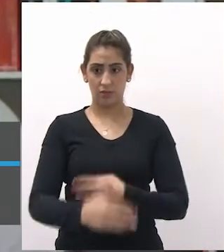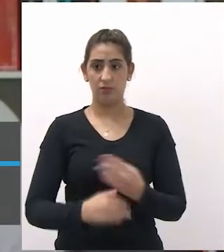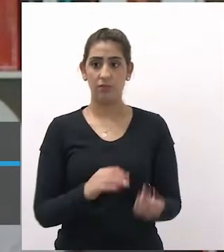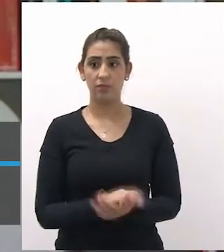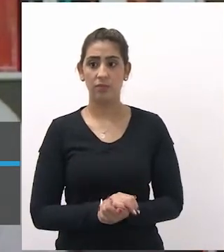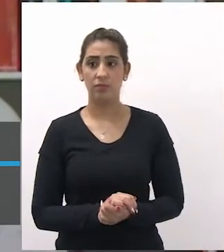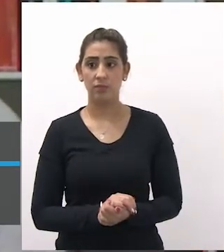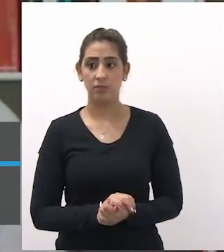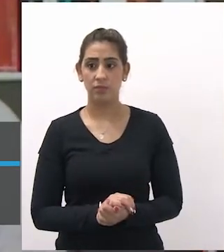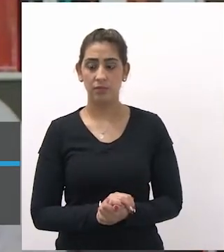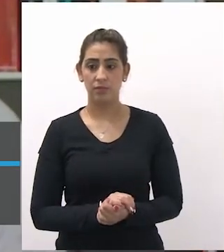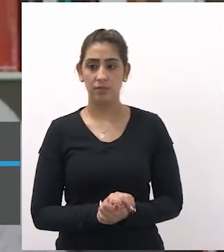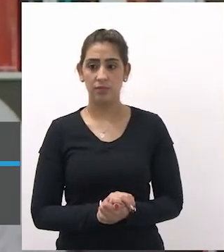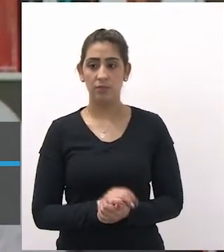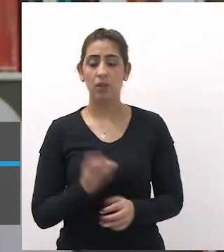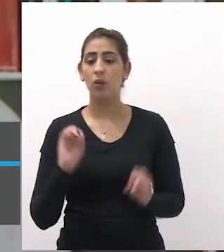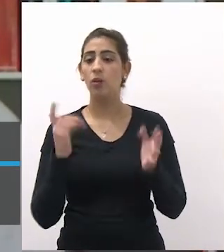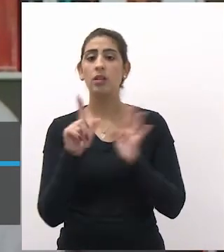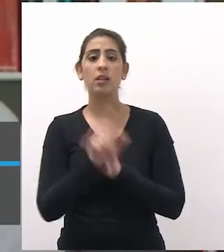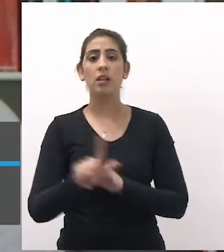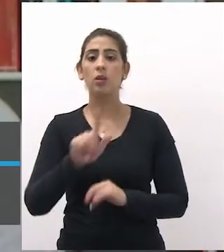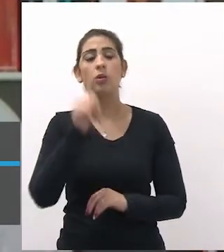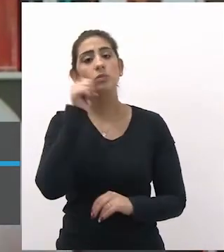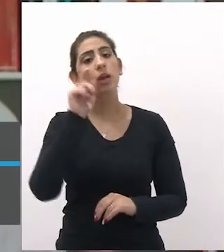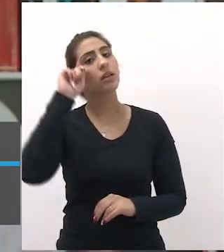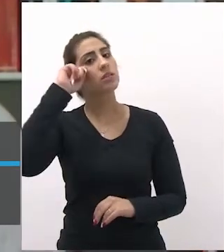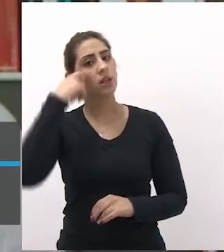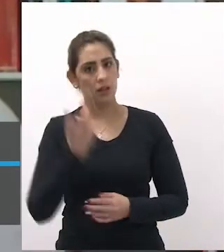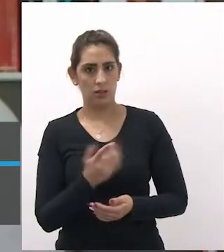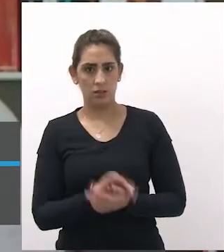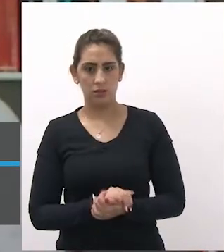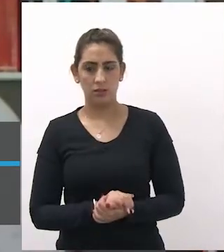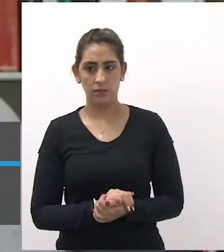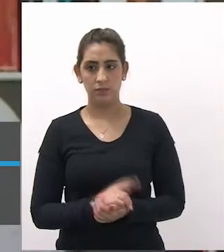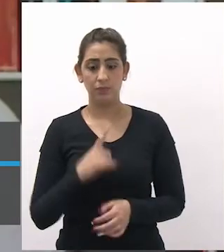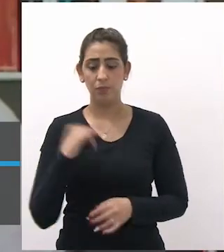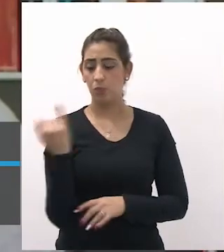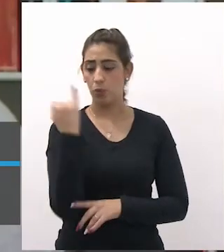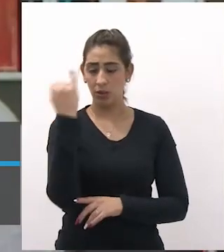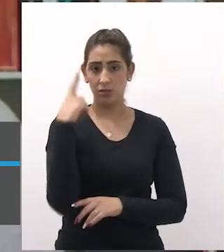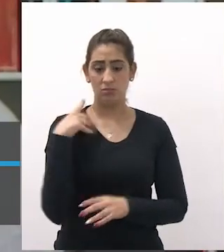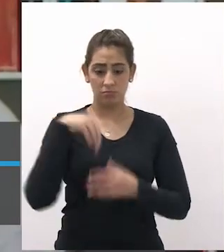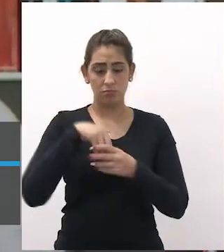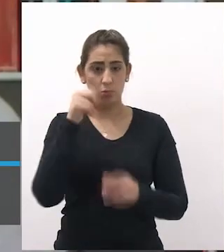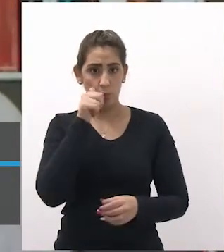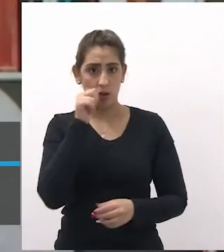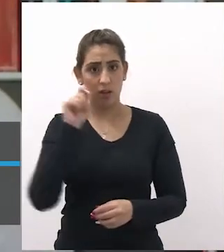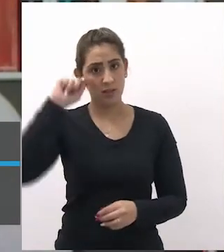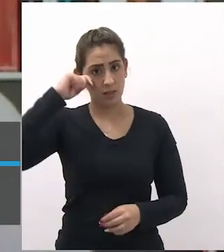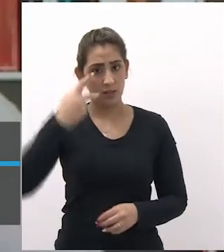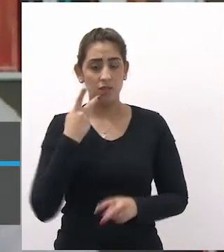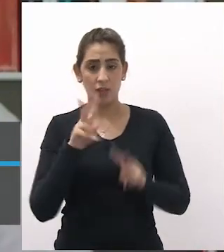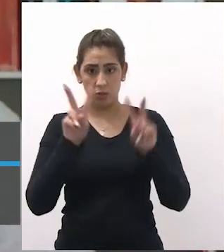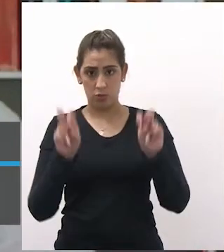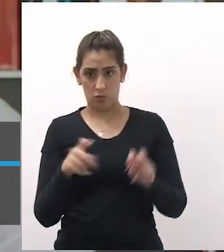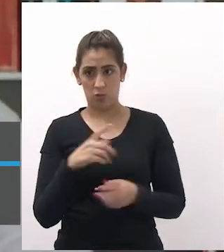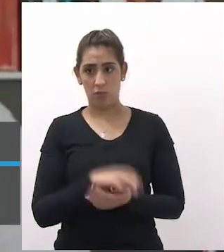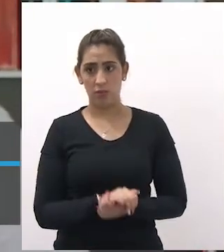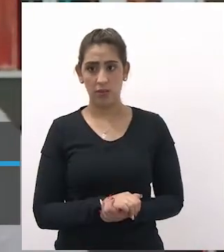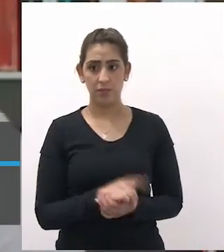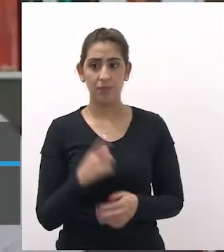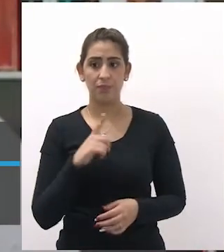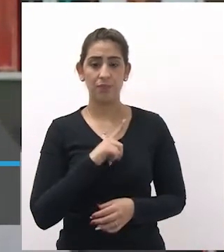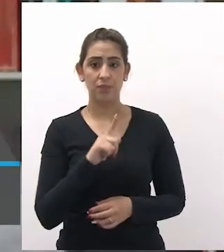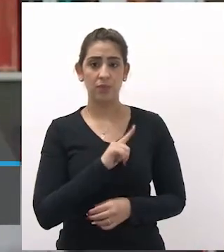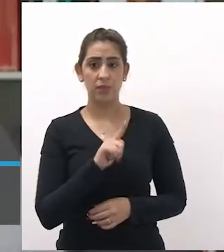com a literatura das mulheres negras? A importância de ter as mulheres negras falando sobre essas nossas narrativas. Nós temos autoras como,